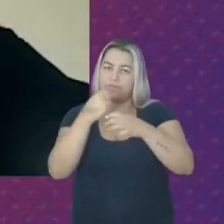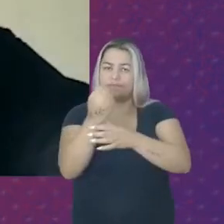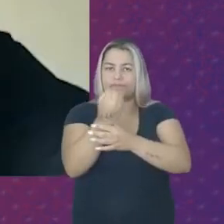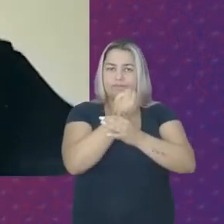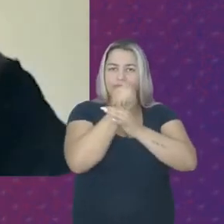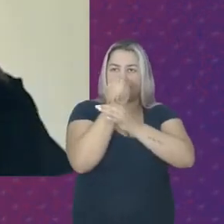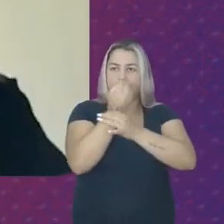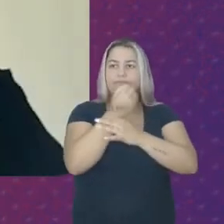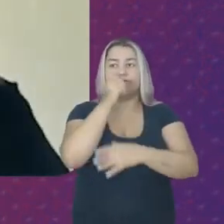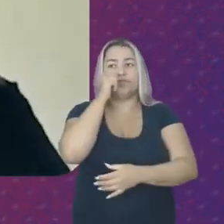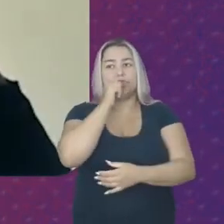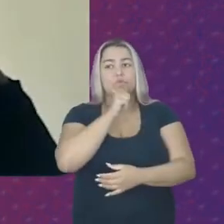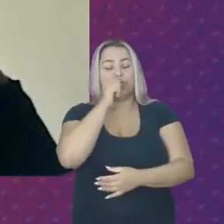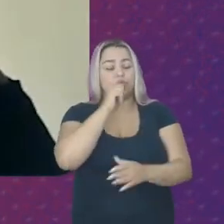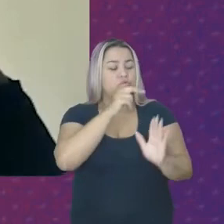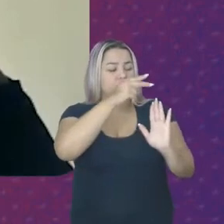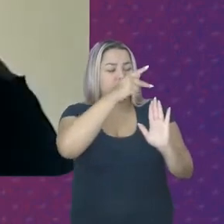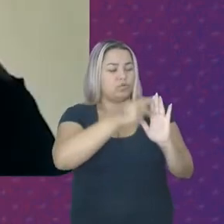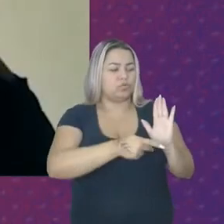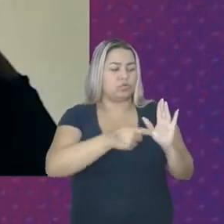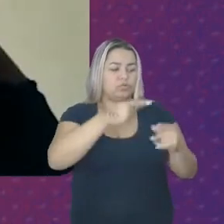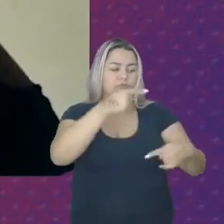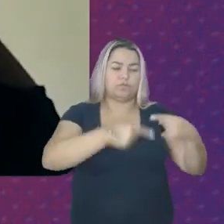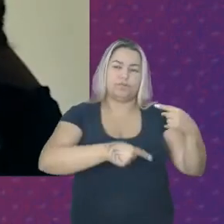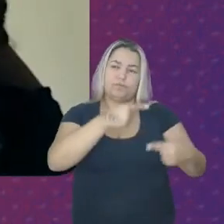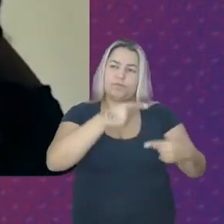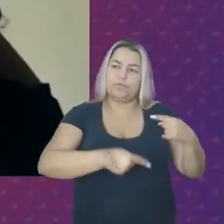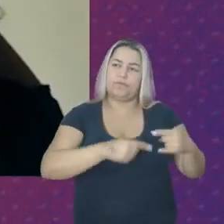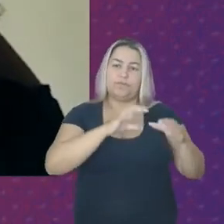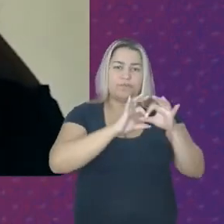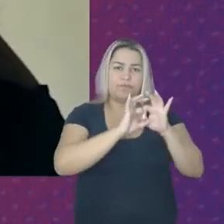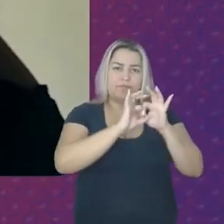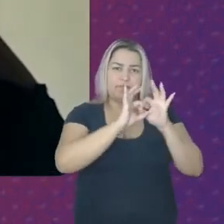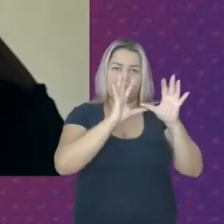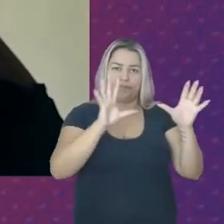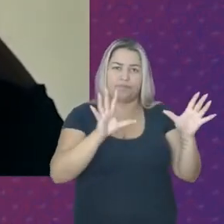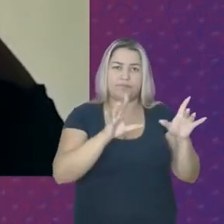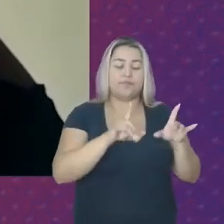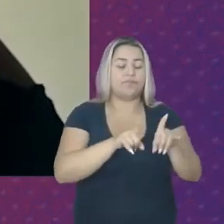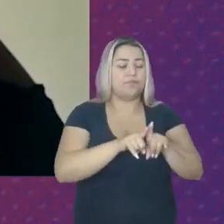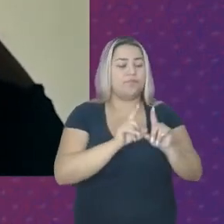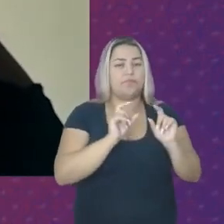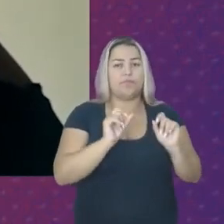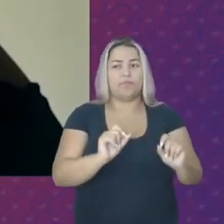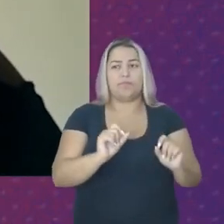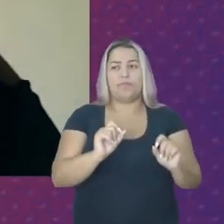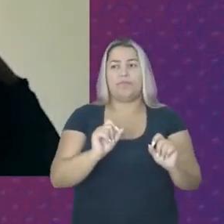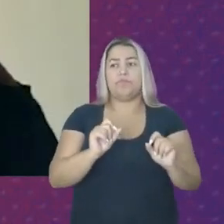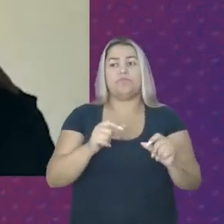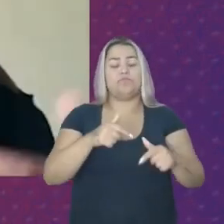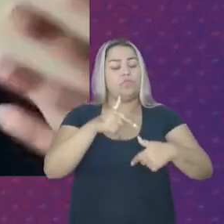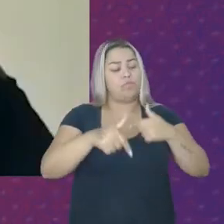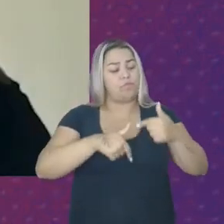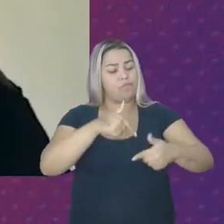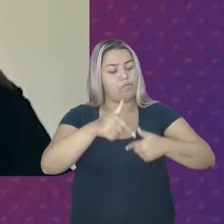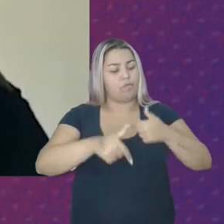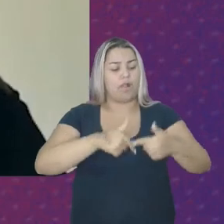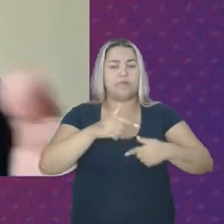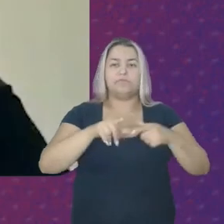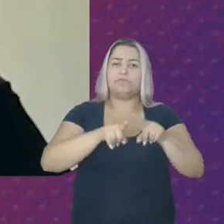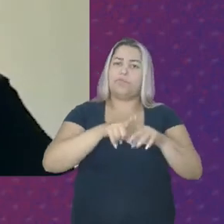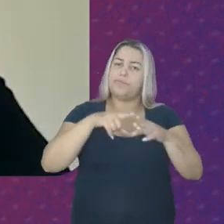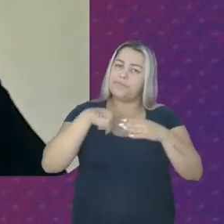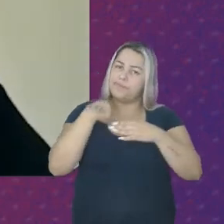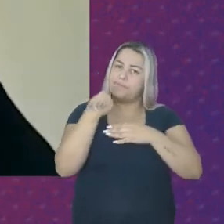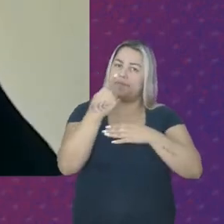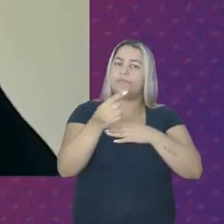as mulheres. Os projetos políticos eletivos que são construídos a partir do Partido dos Trabalhadores e das Trabalhadoras para o próximo